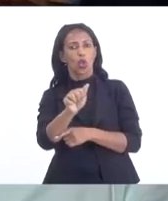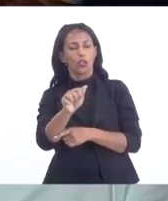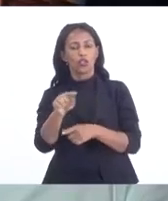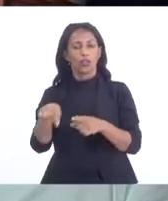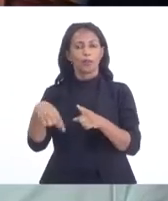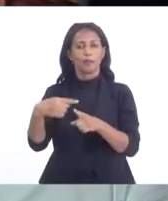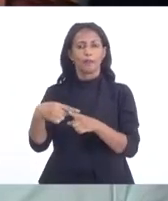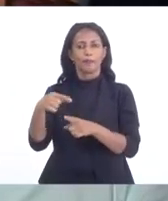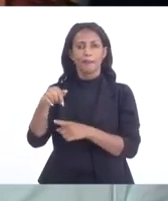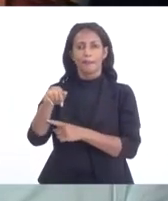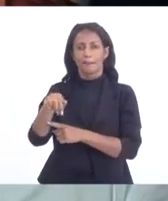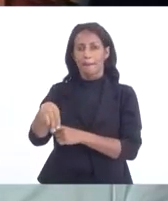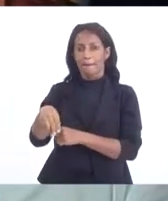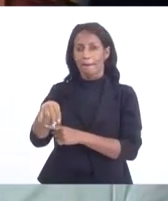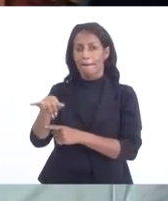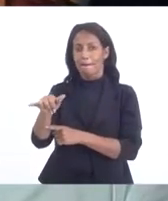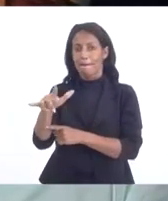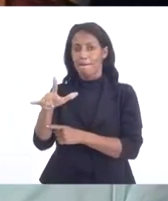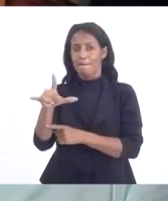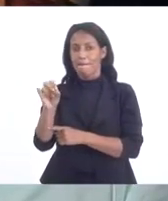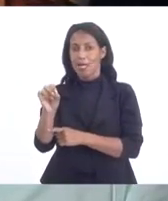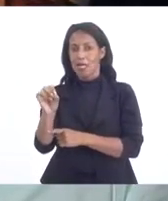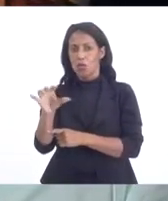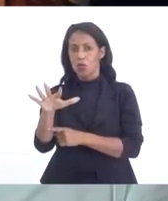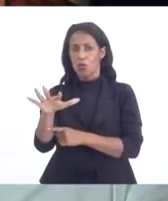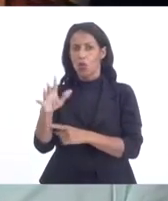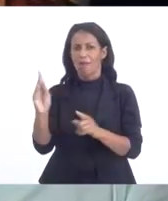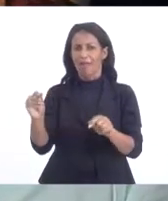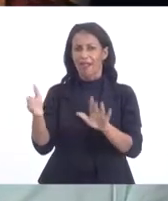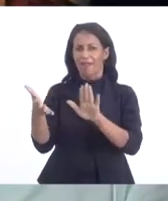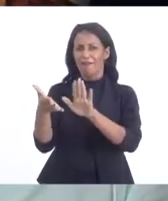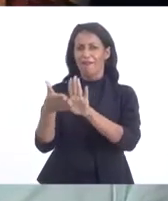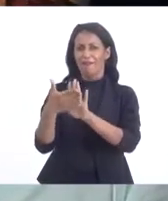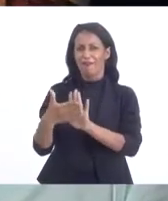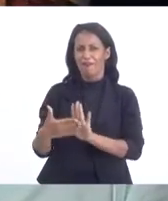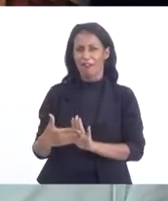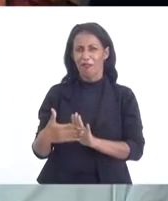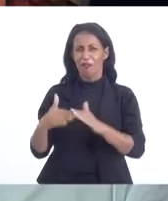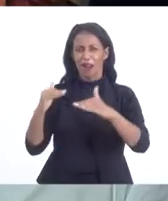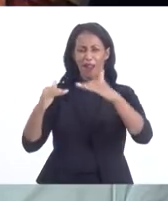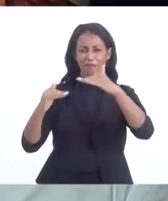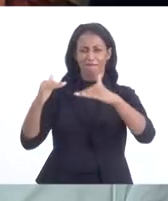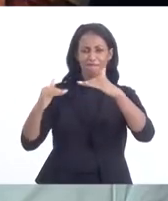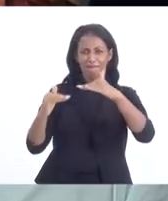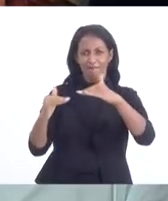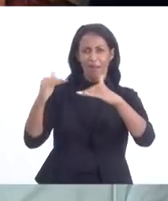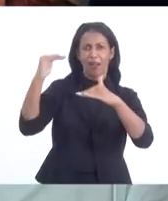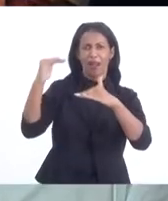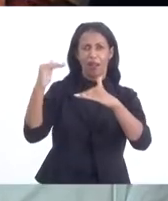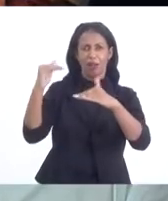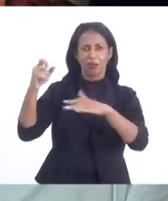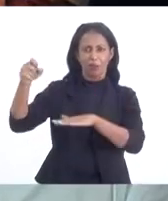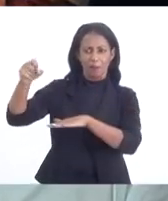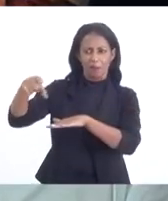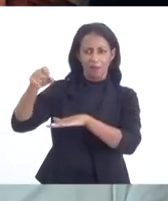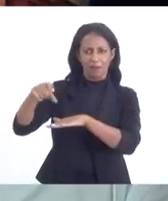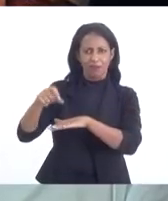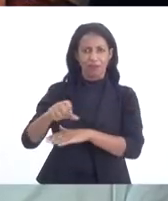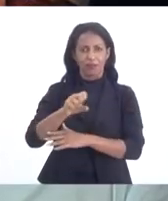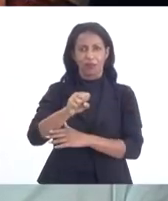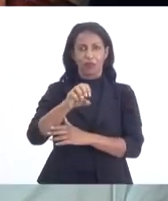identificou 320 mil hectares com favorabilidade de médio para alto para plantar